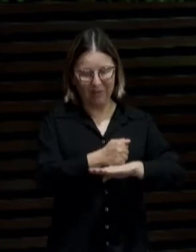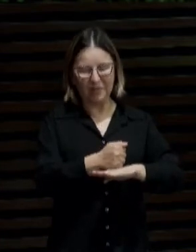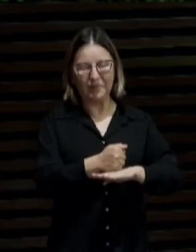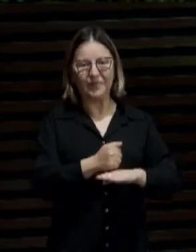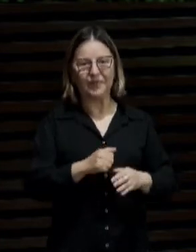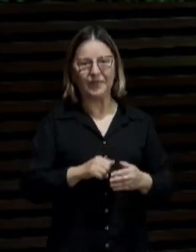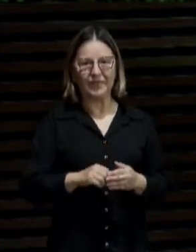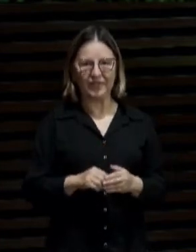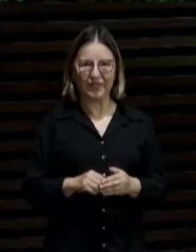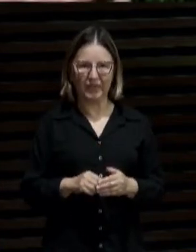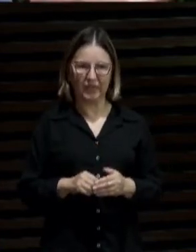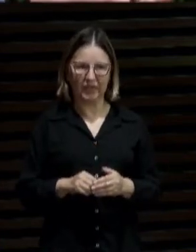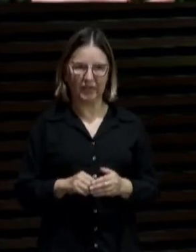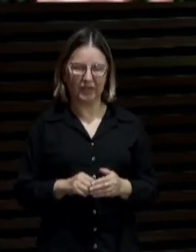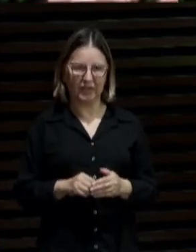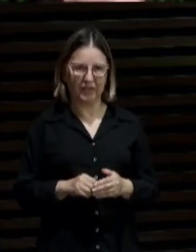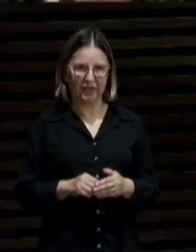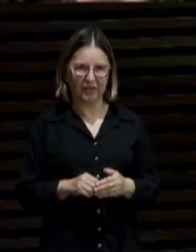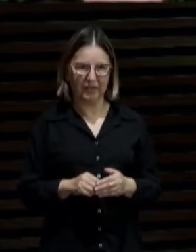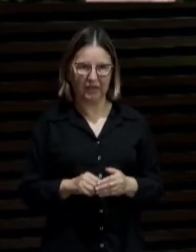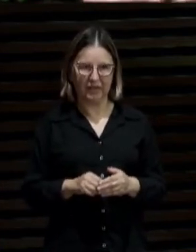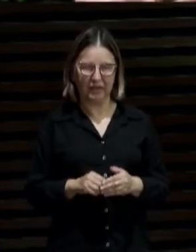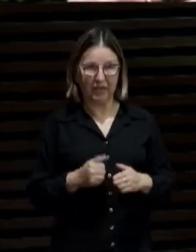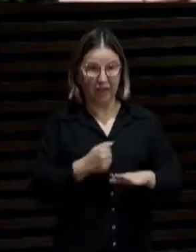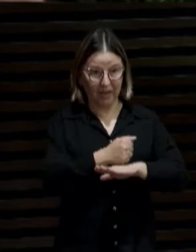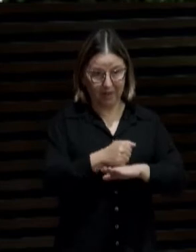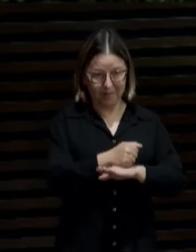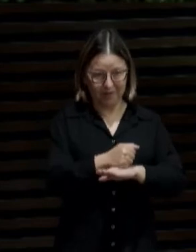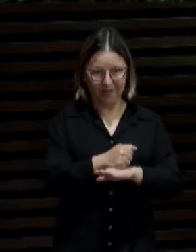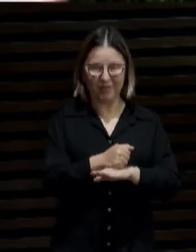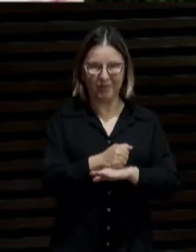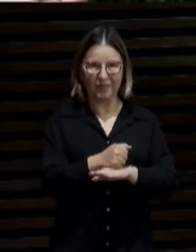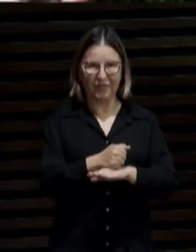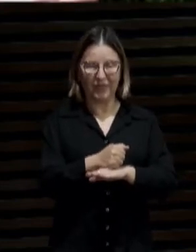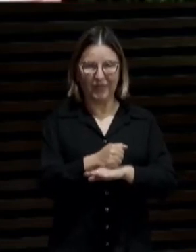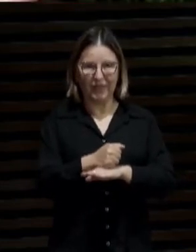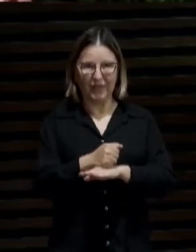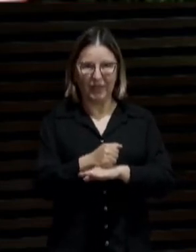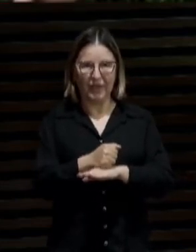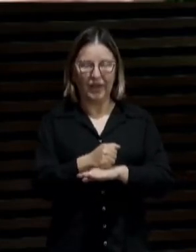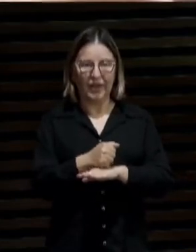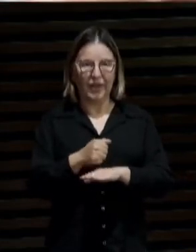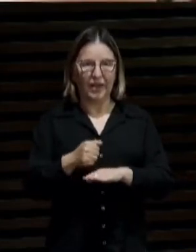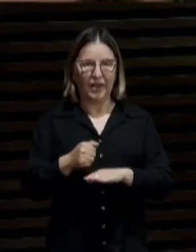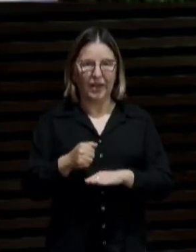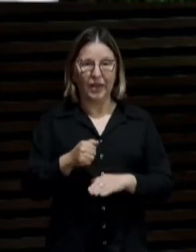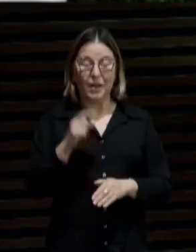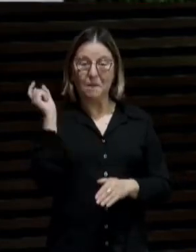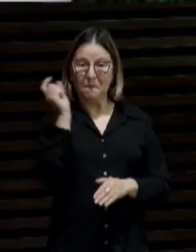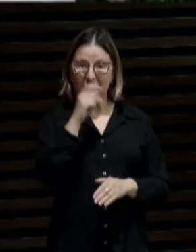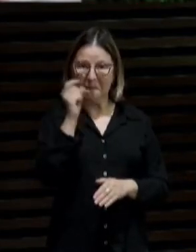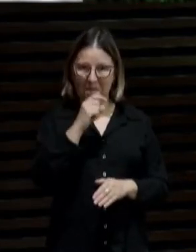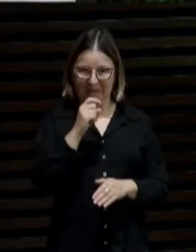Abraão entrega a sua mulher de bandeja. Ele fala que ela é irmã dele e entrega para o faraó. Fala, não, pode tomar